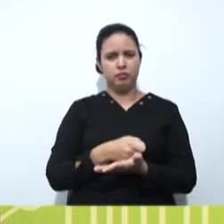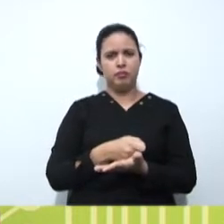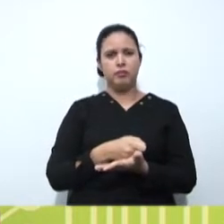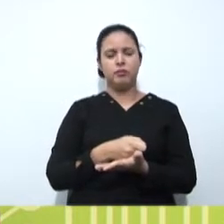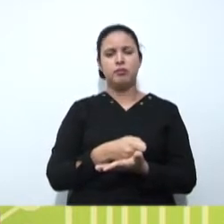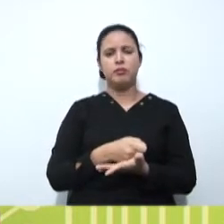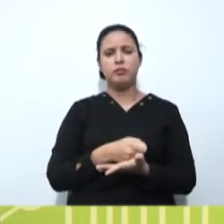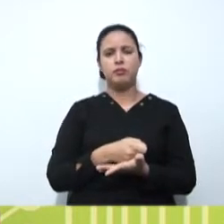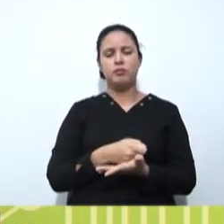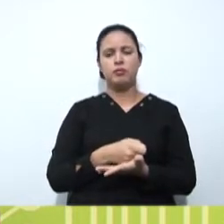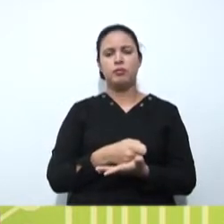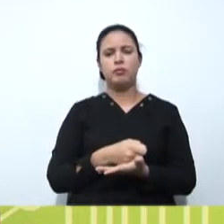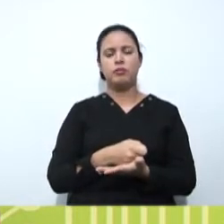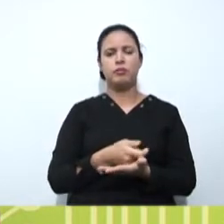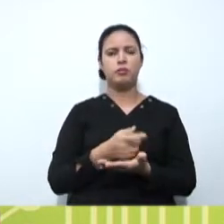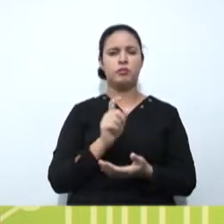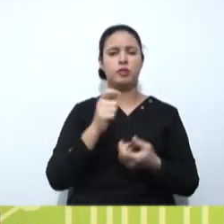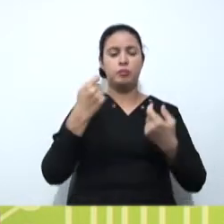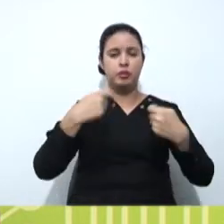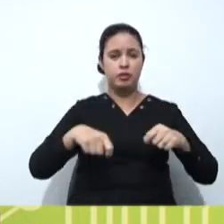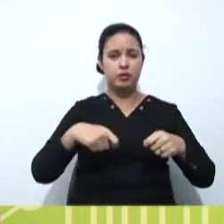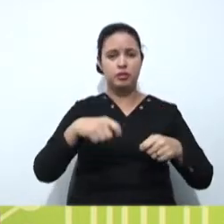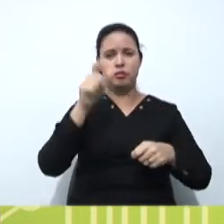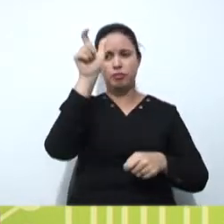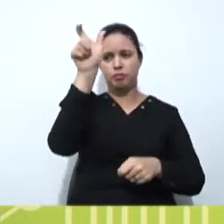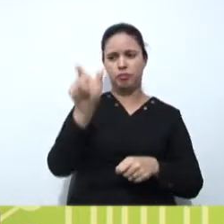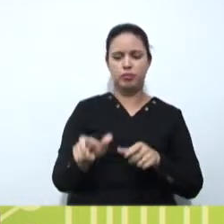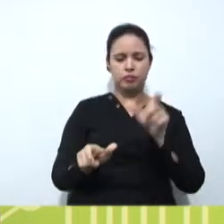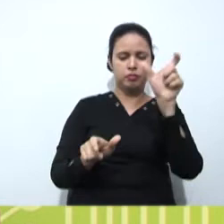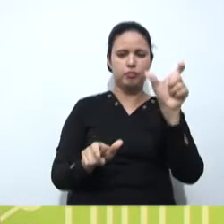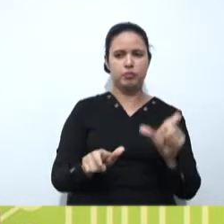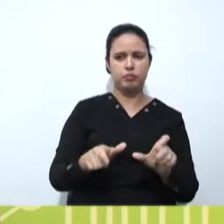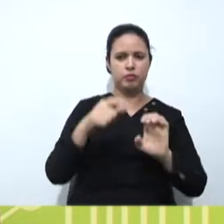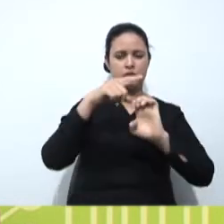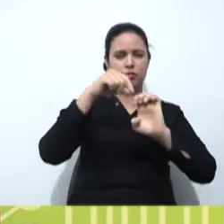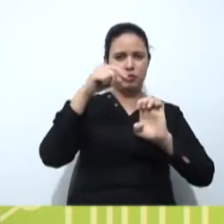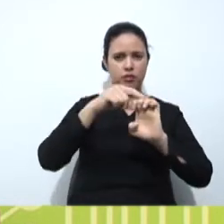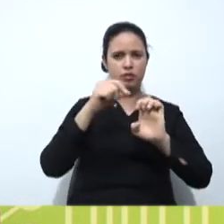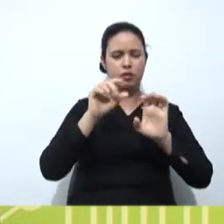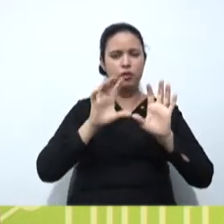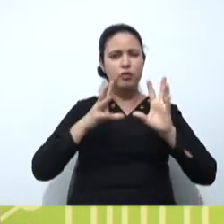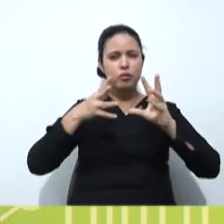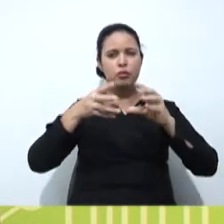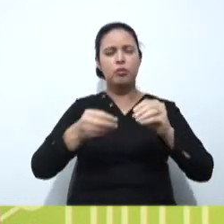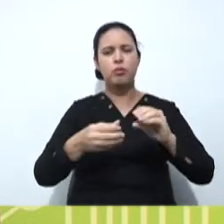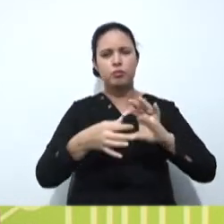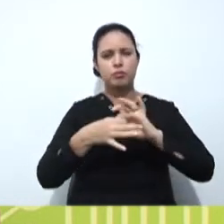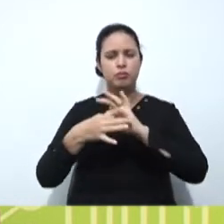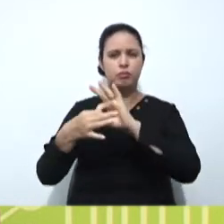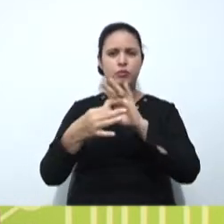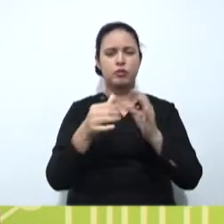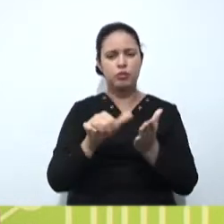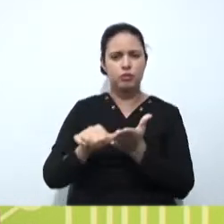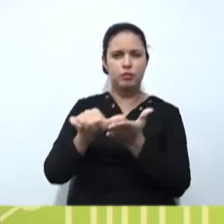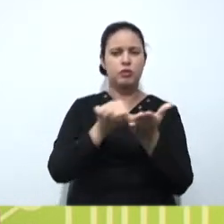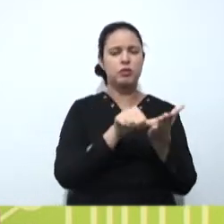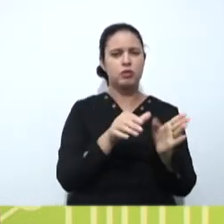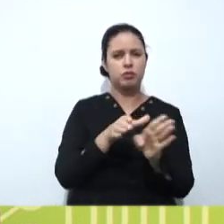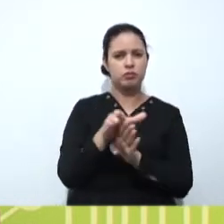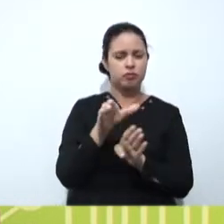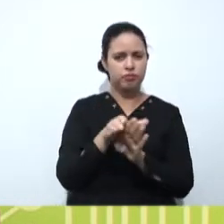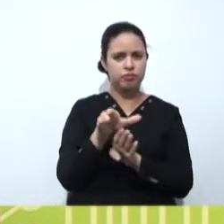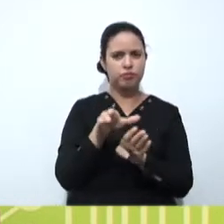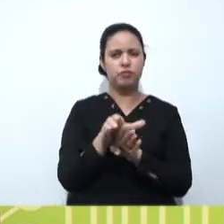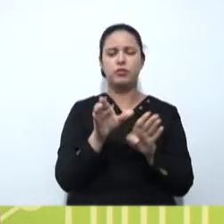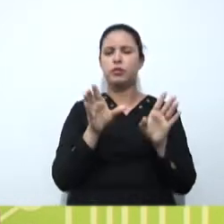decisões, e a partir disso eu preciso de um perfil mais empreendedor de todos esses cooperados, associados, conselheiros. Então, todas